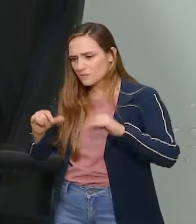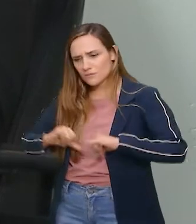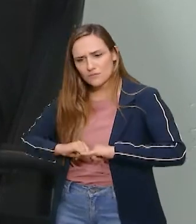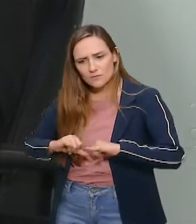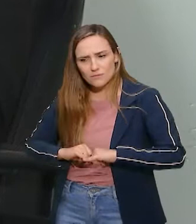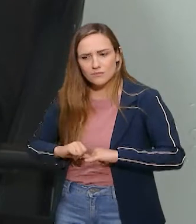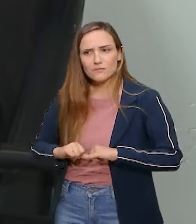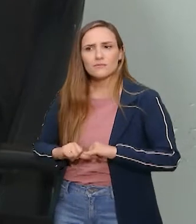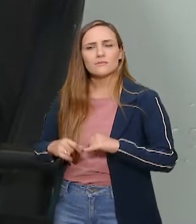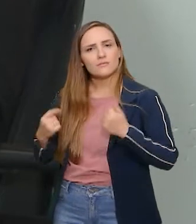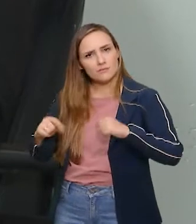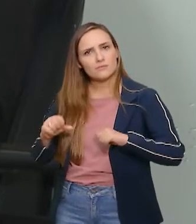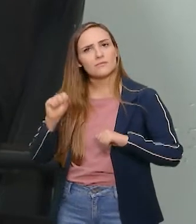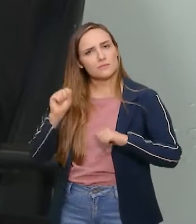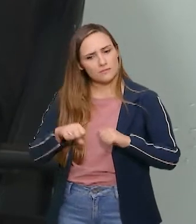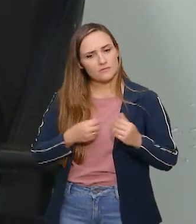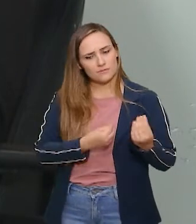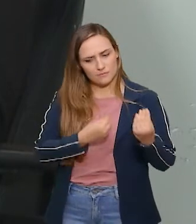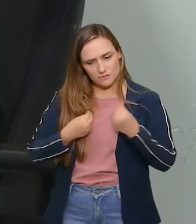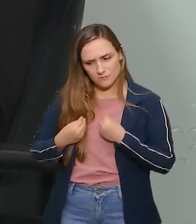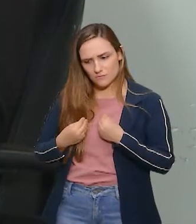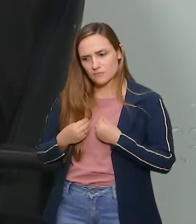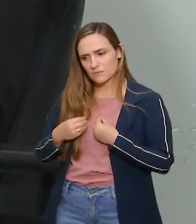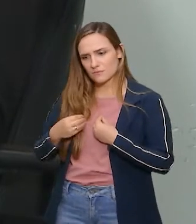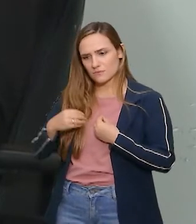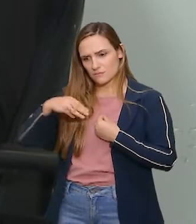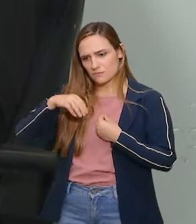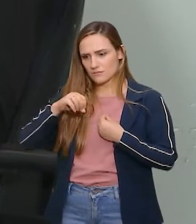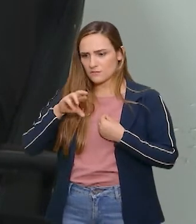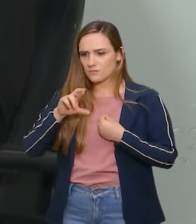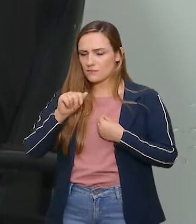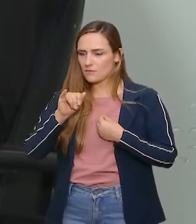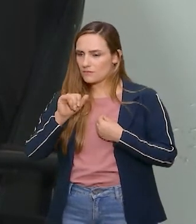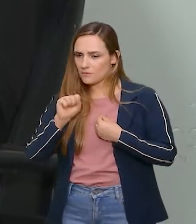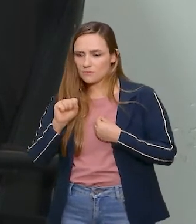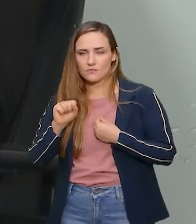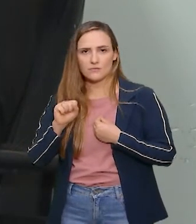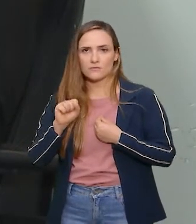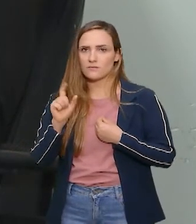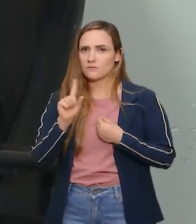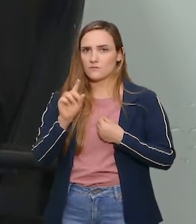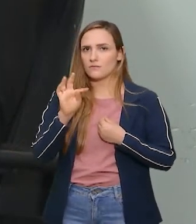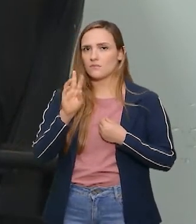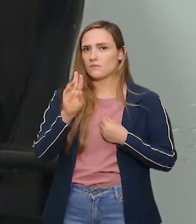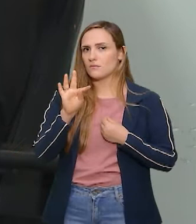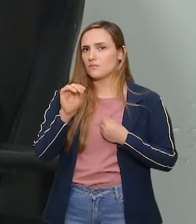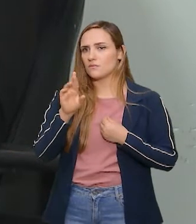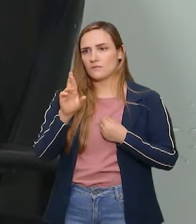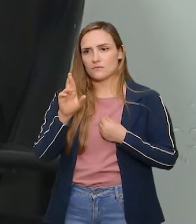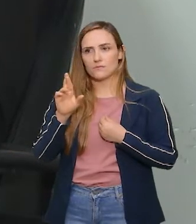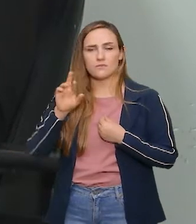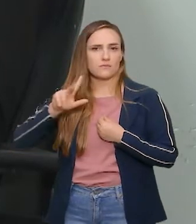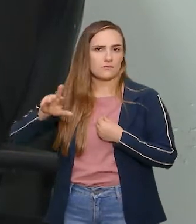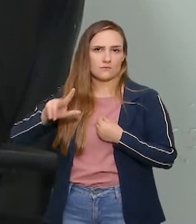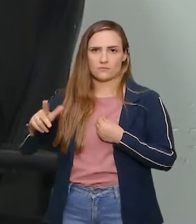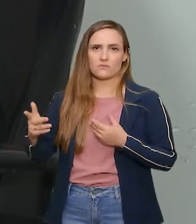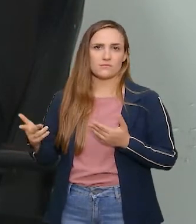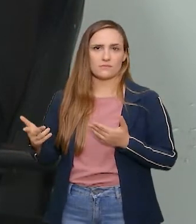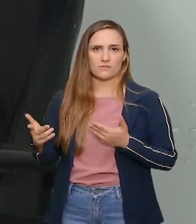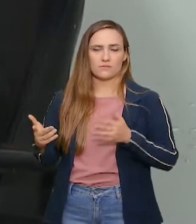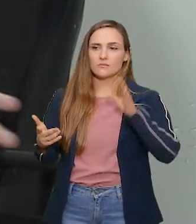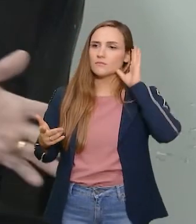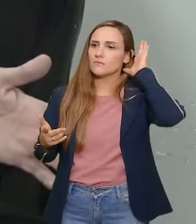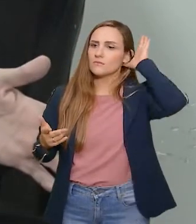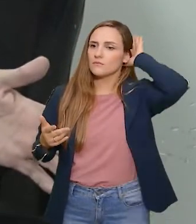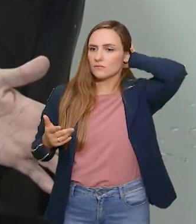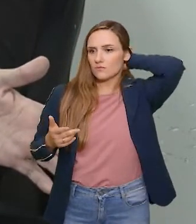senciente, ele sofre, então ele merece ser compensado por danos morais em seu favor. Não o tutor. O tutor merece, mas